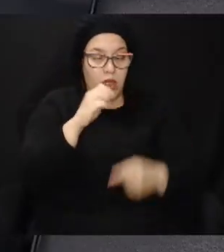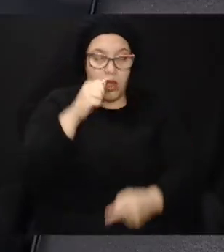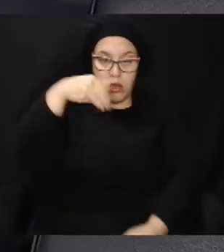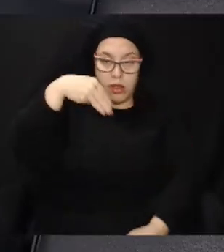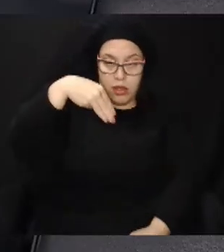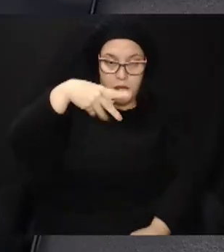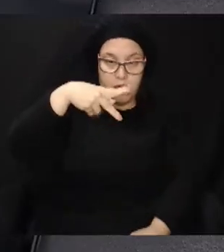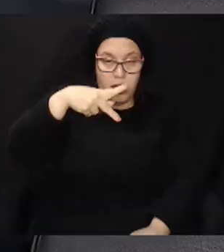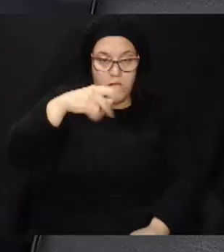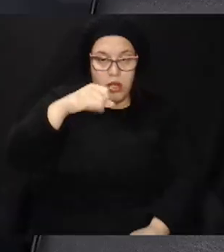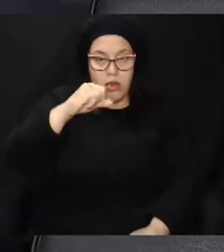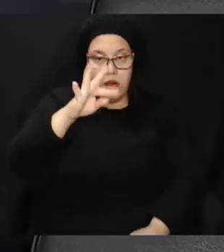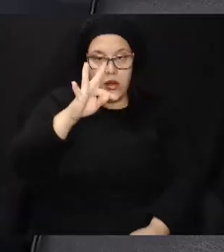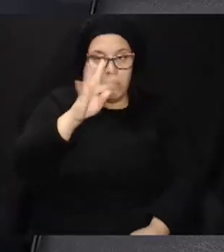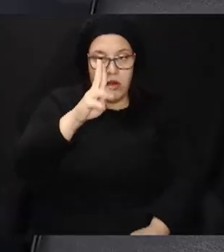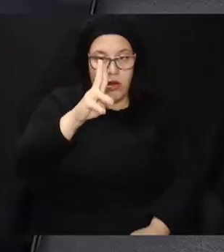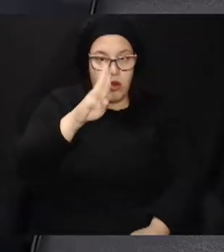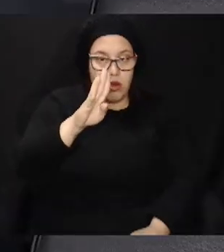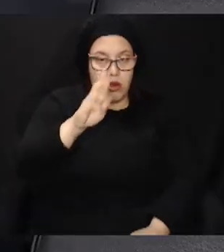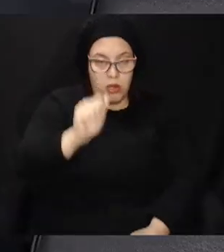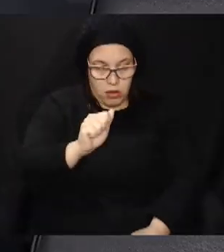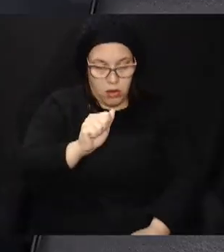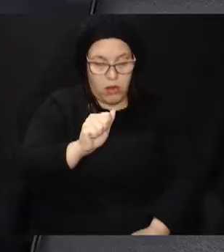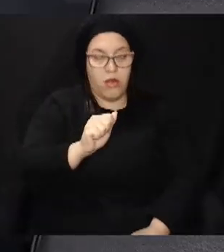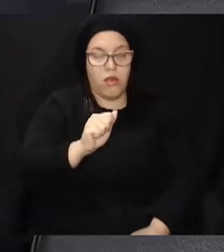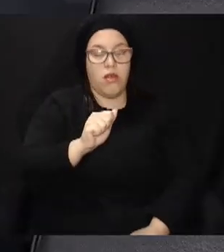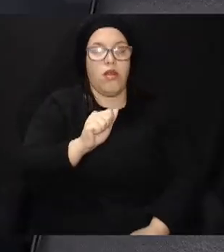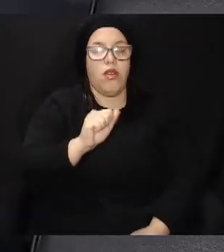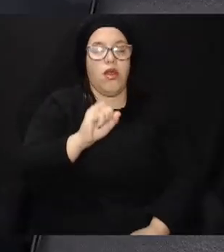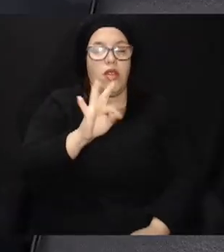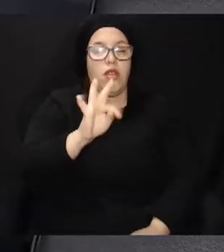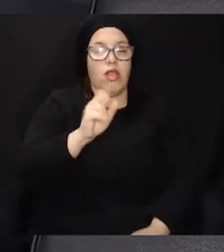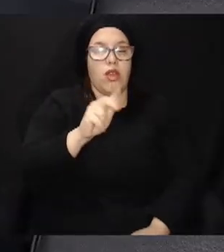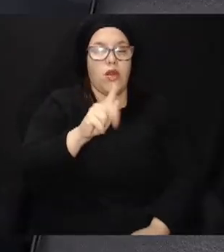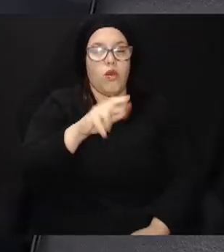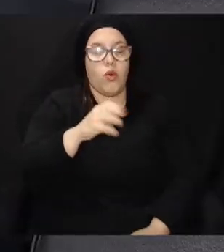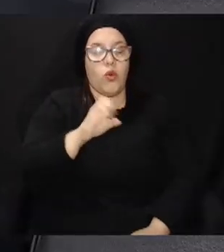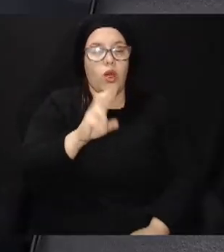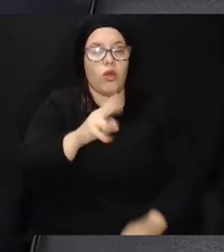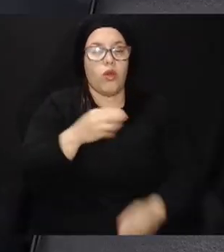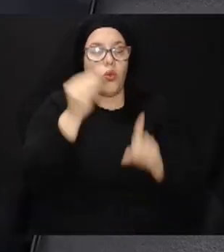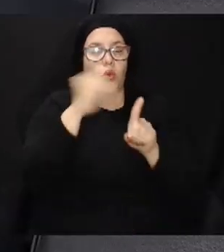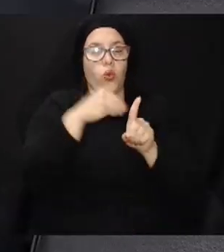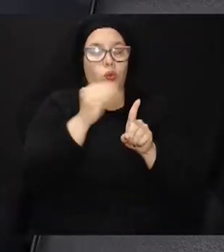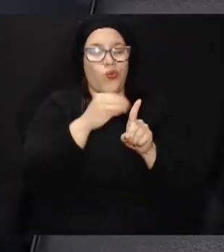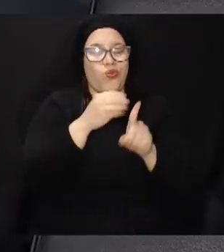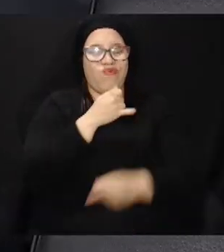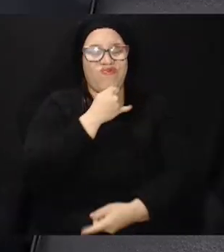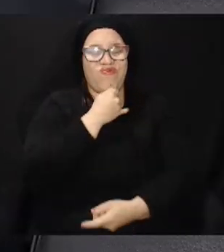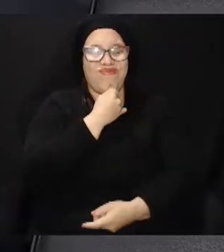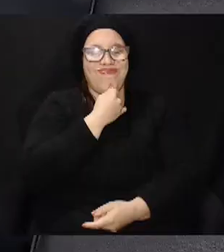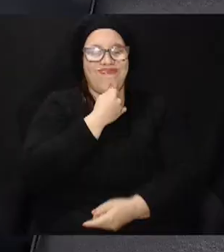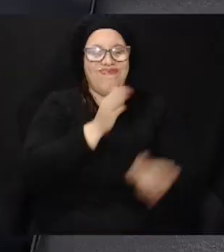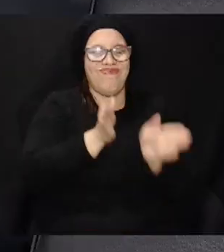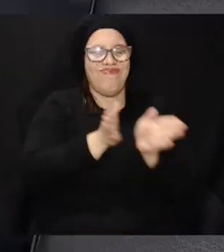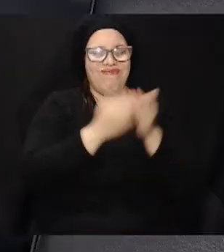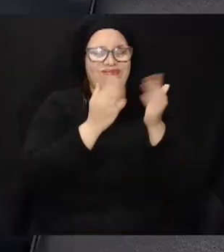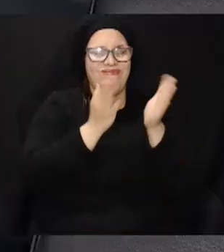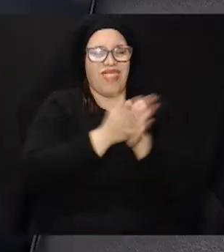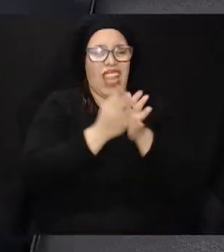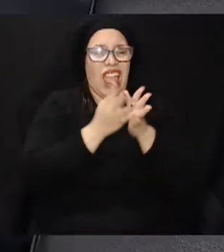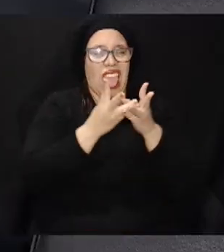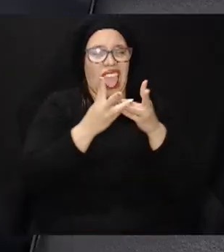ali, a região do Campituba, é uma região muito carente, que infelizmente está totalmente degradado, suas ruas